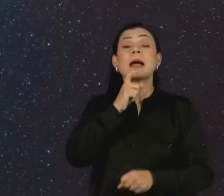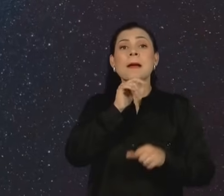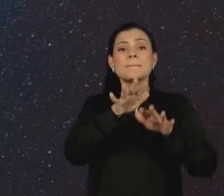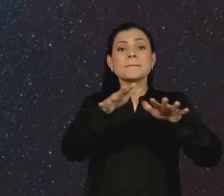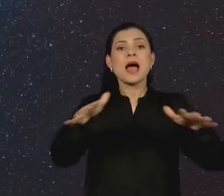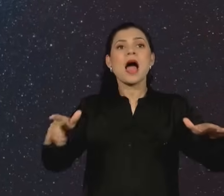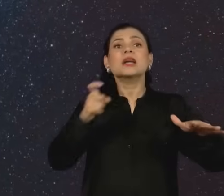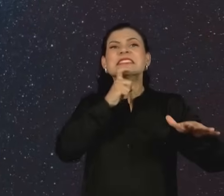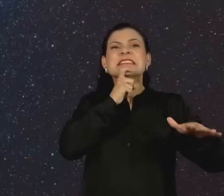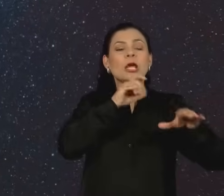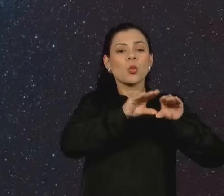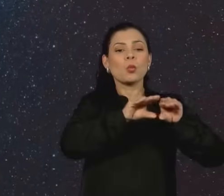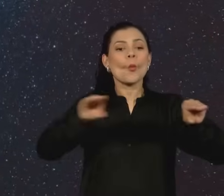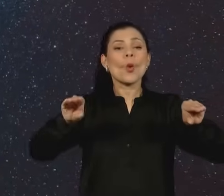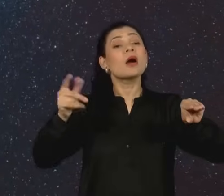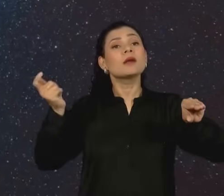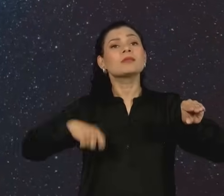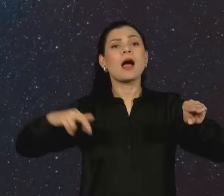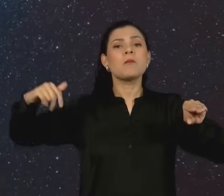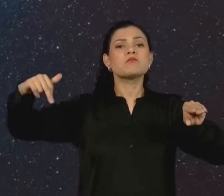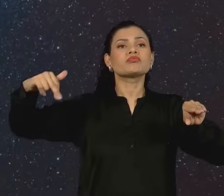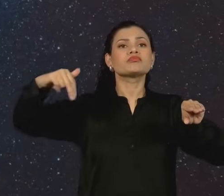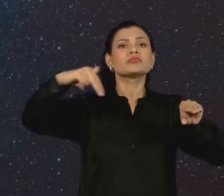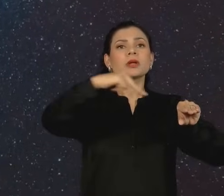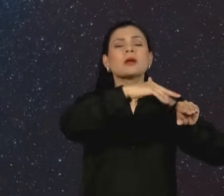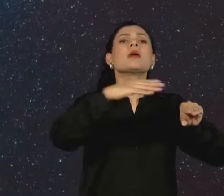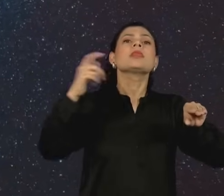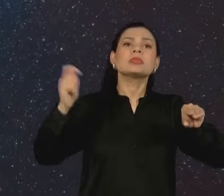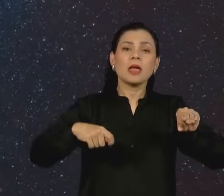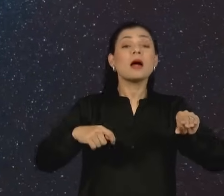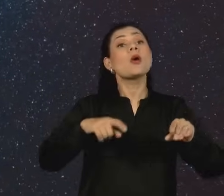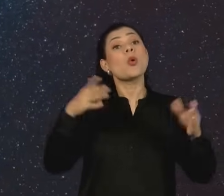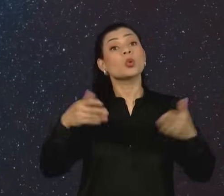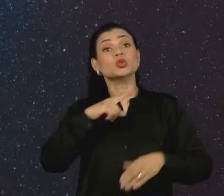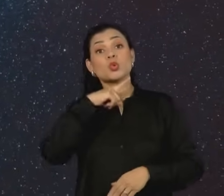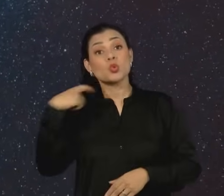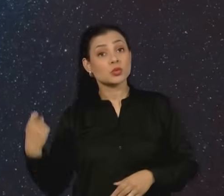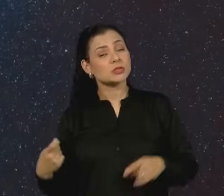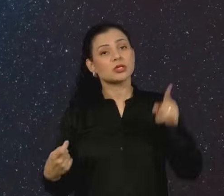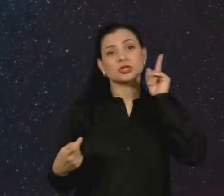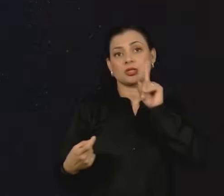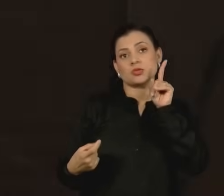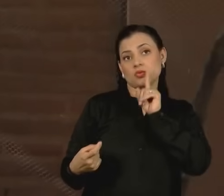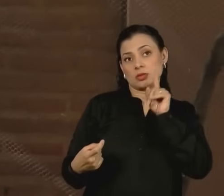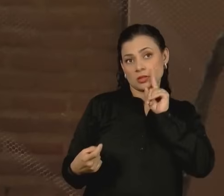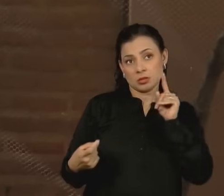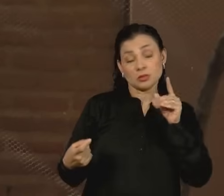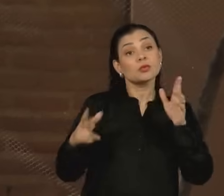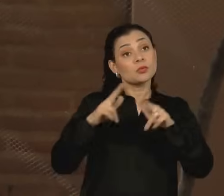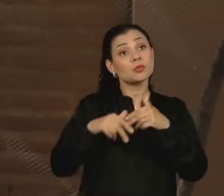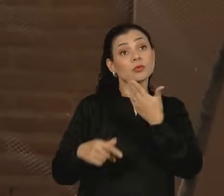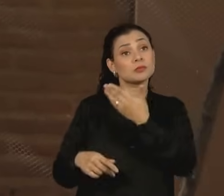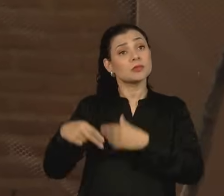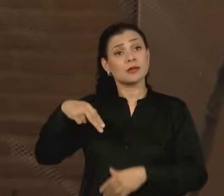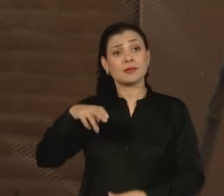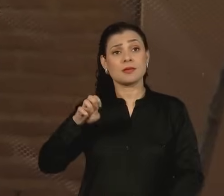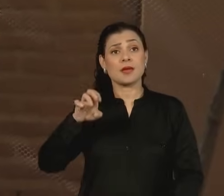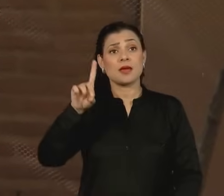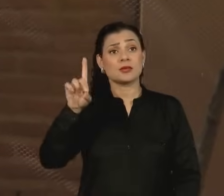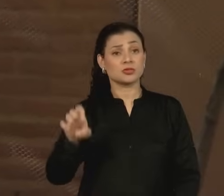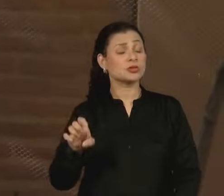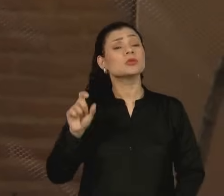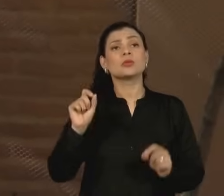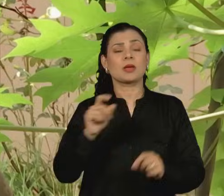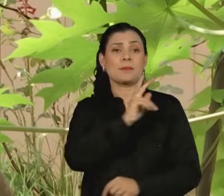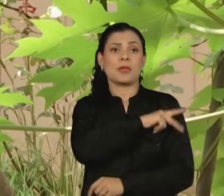criando uma ponte entre os territórios que hoje pertencem à Rússia e aos Estados Unidos. Niede afirma que a presença humana